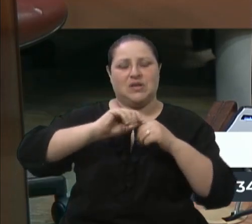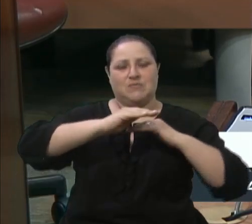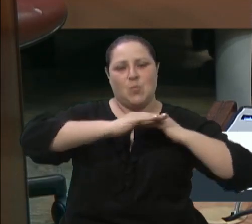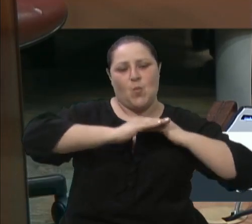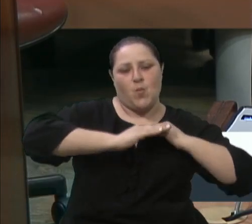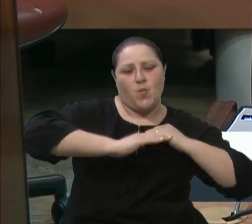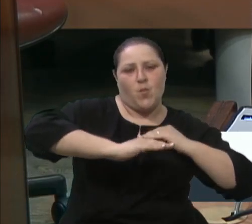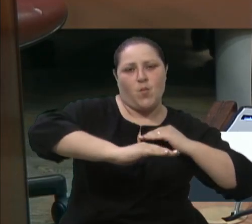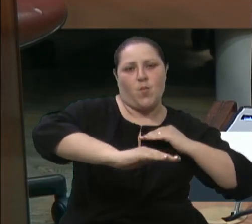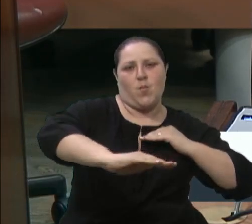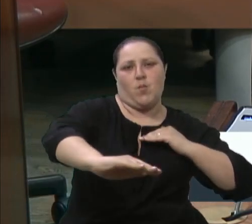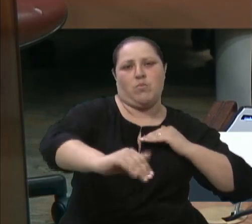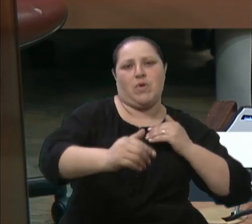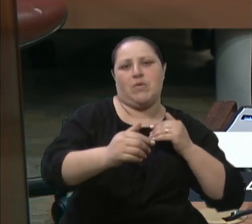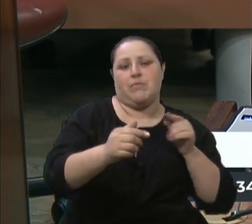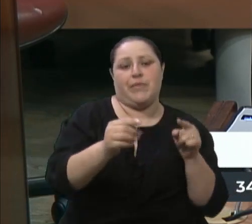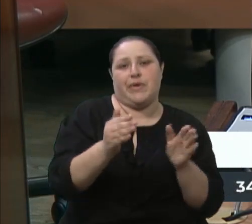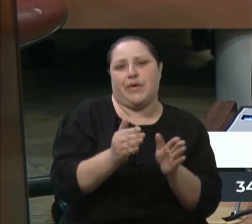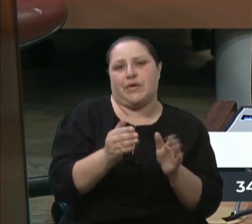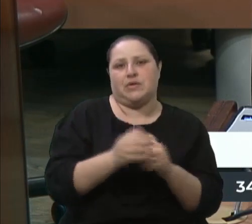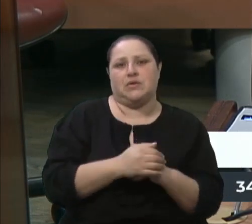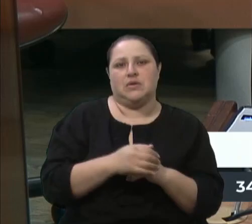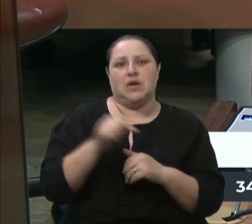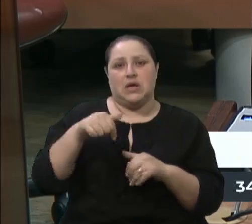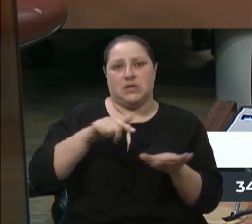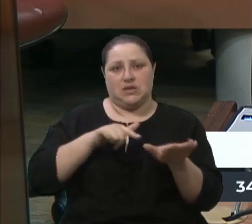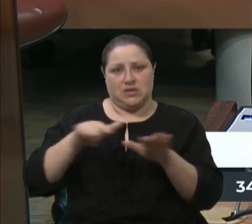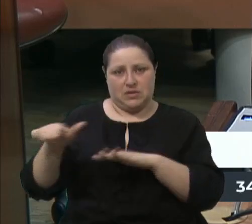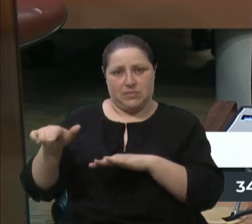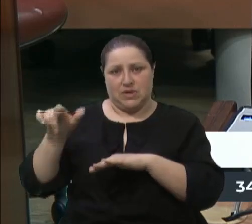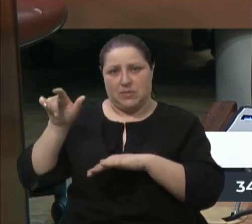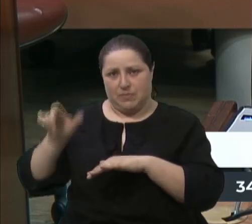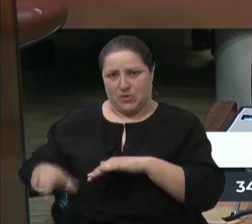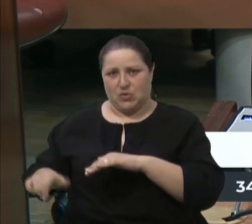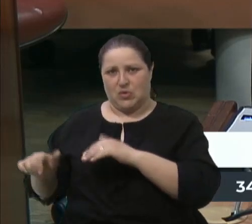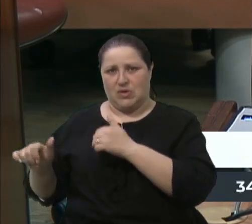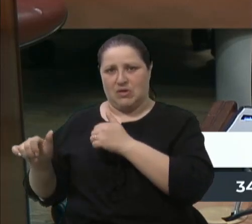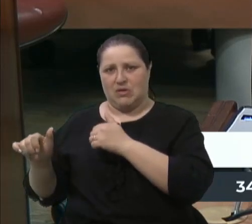semana moradores que filmaram a poeira que tem. Então, a poeira